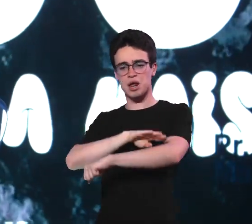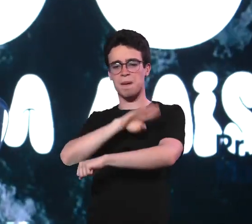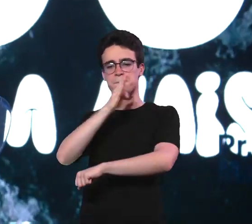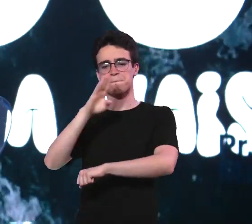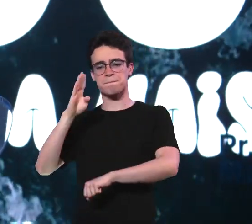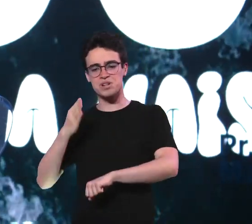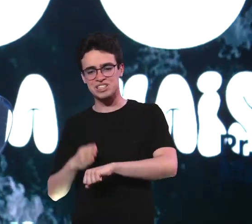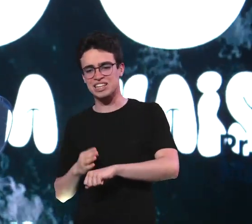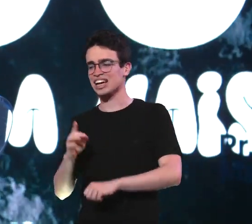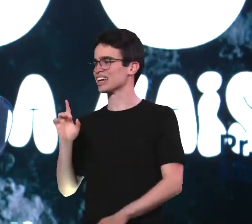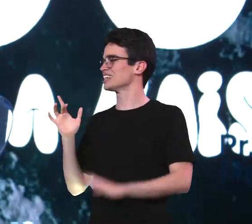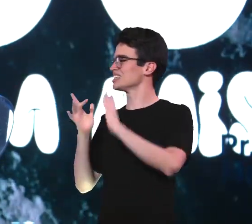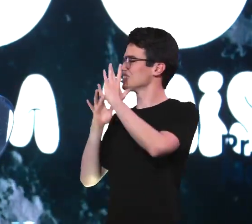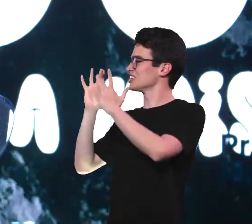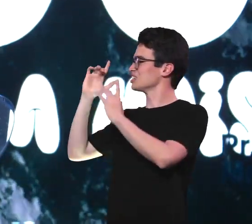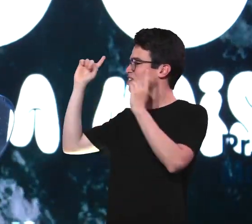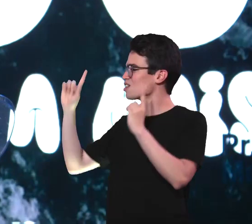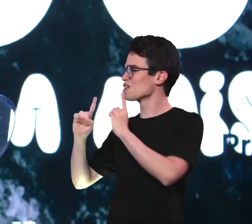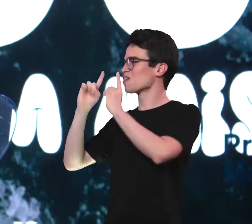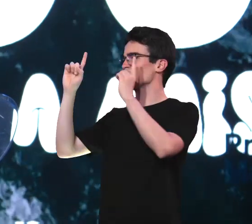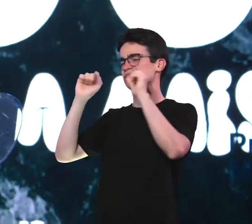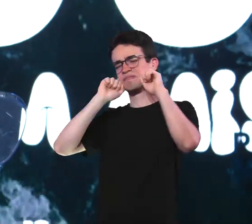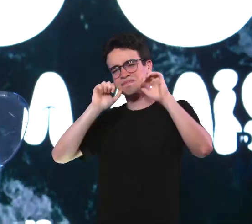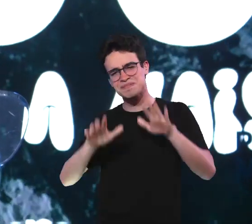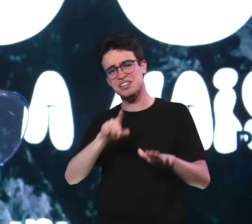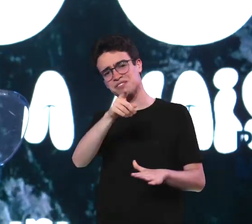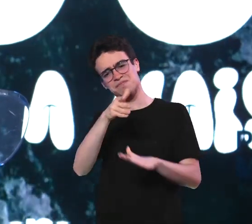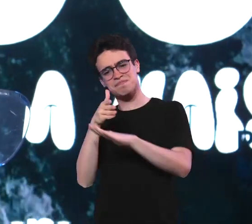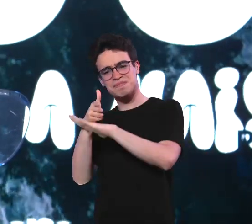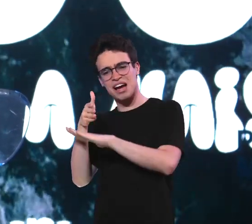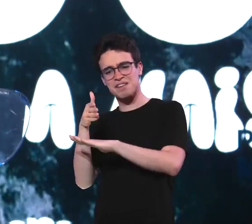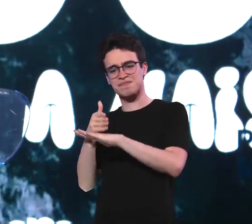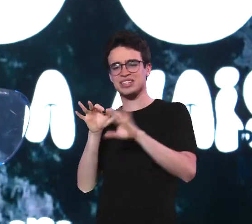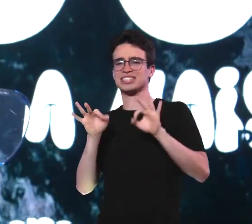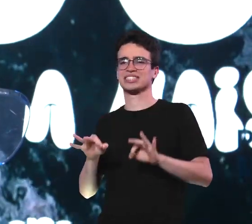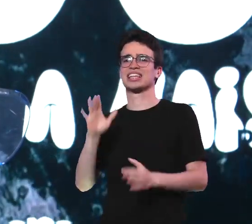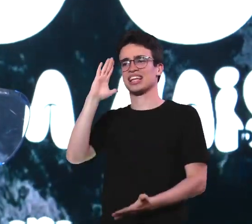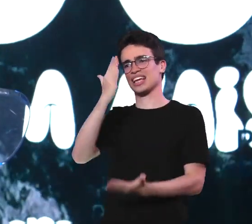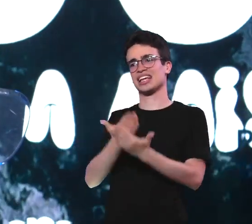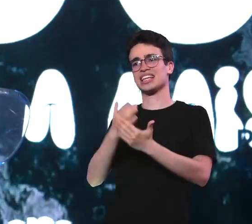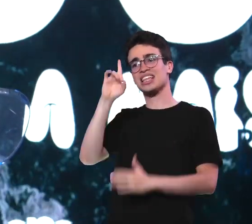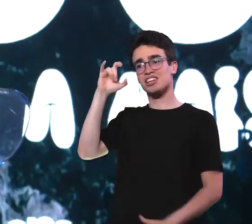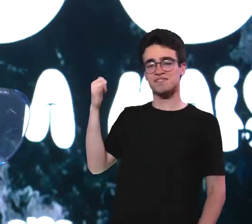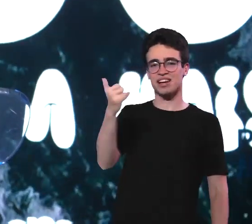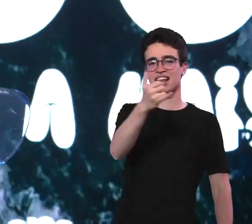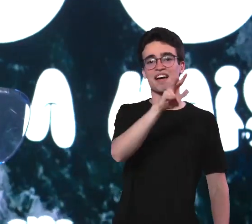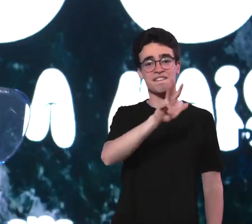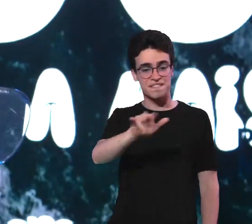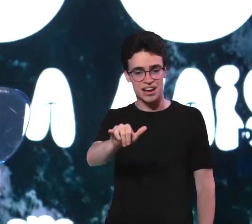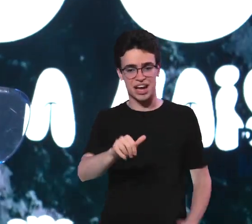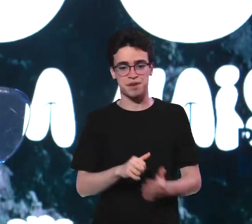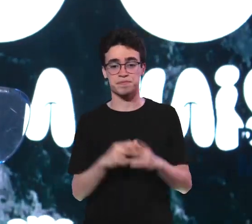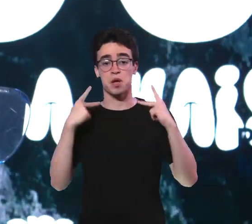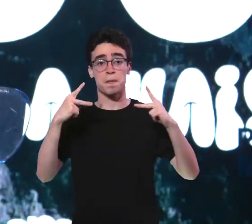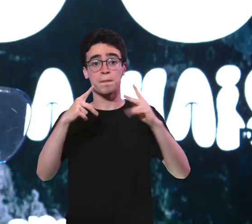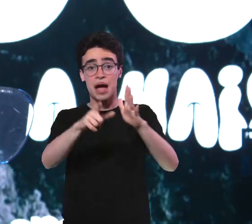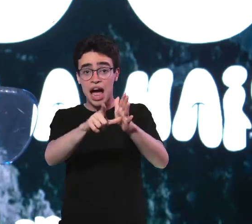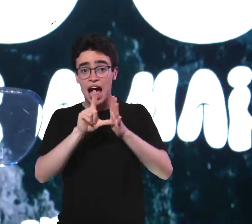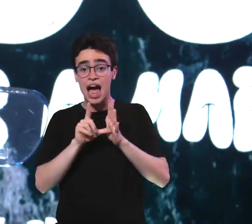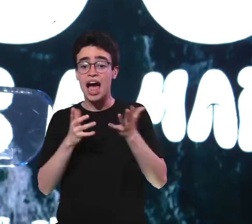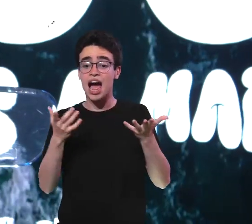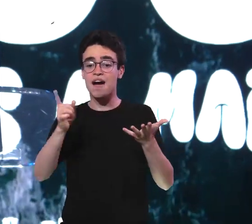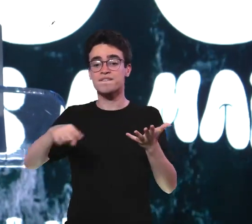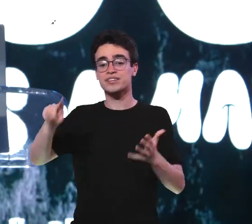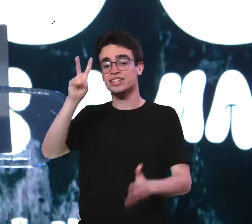e se encontra com o Senhor lá. É uma bênção, faça parte. Eu creio que Deus vai abençoar a sua vida. E antes do sermão, eu quero